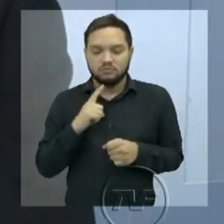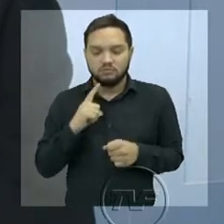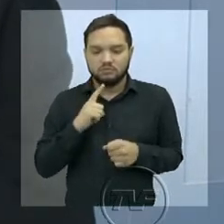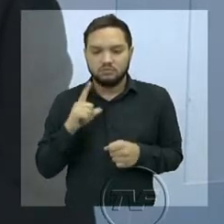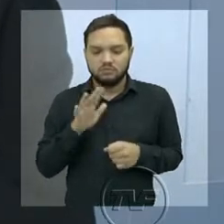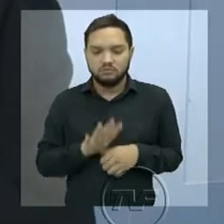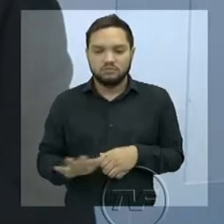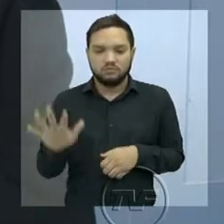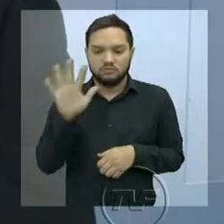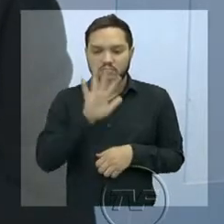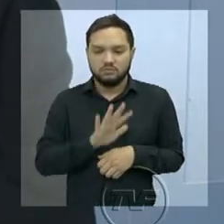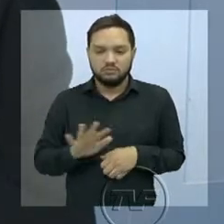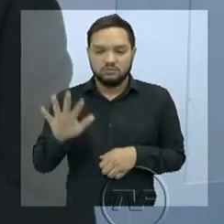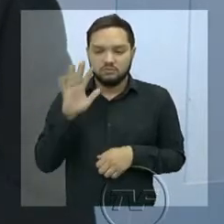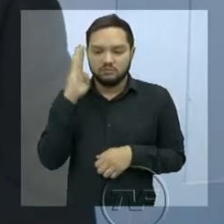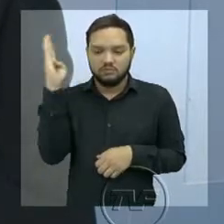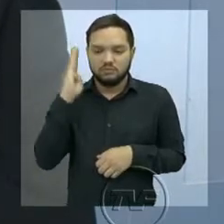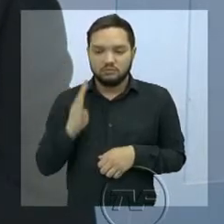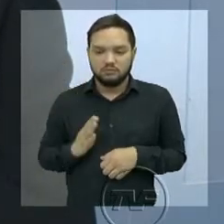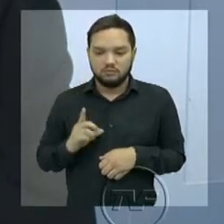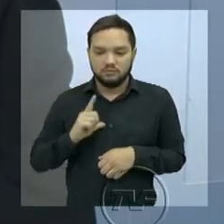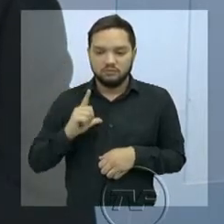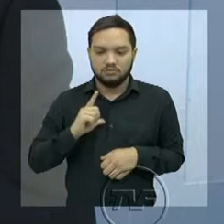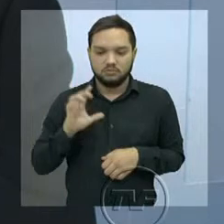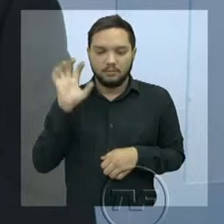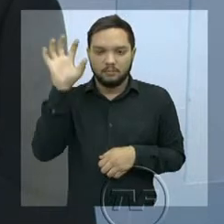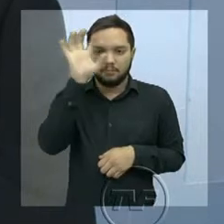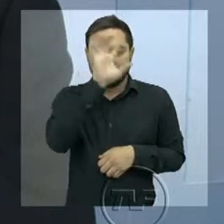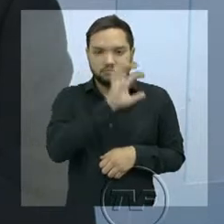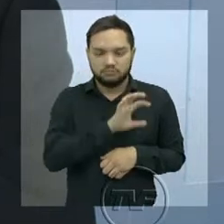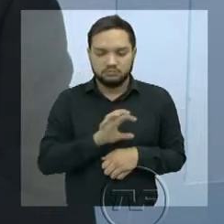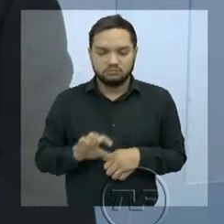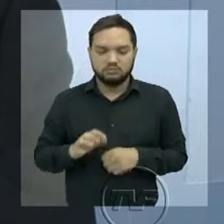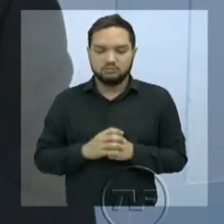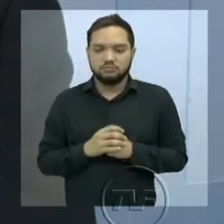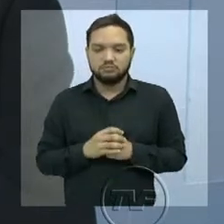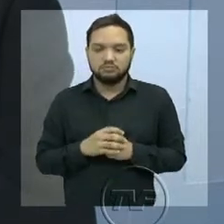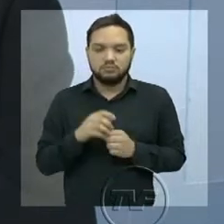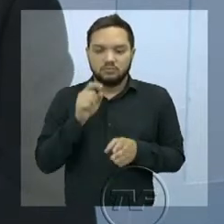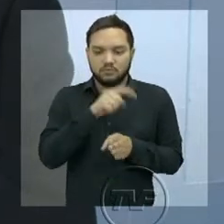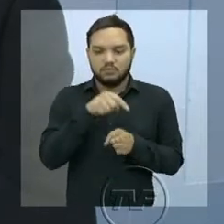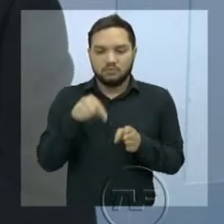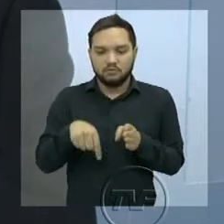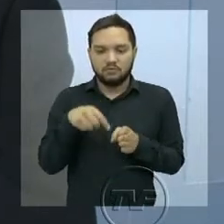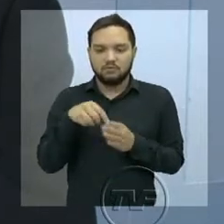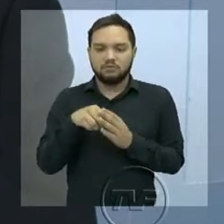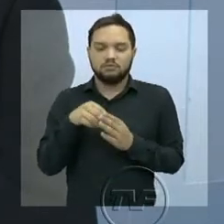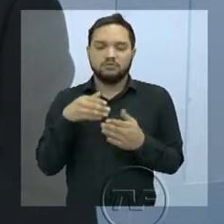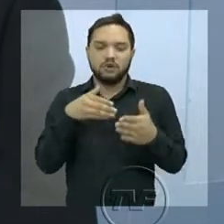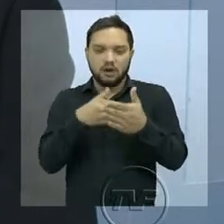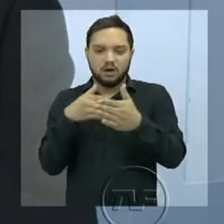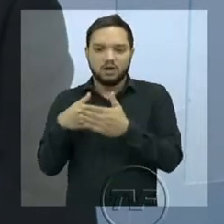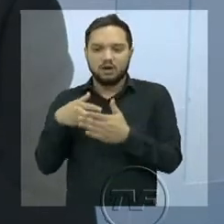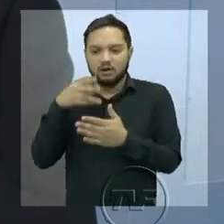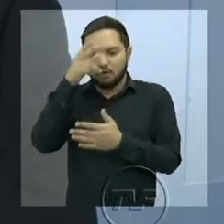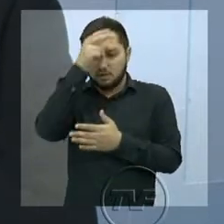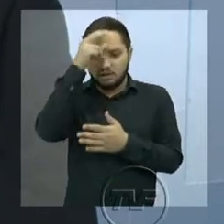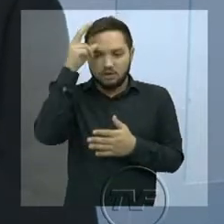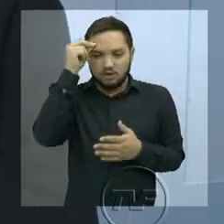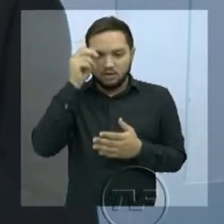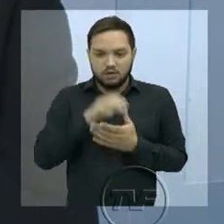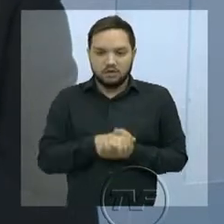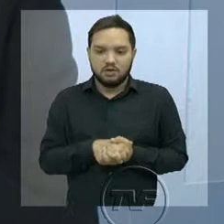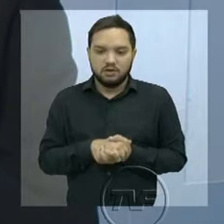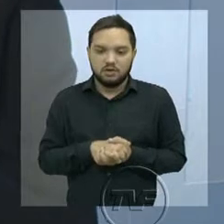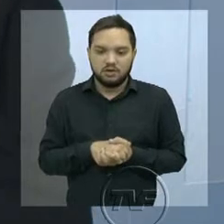parte dos estados. Quer dizer, a questão da discussão sobre os limites é uma discussão que daria uma sequência aqui